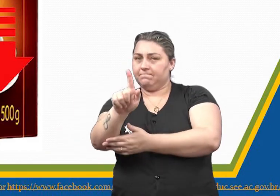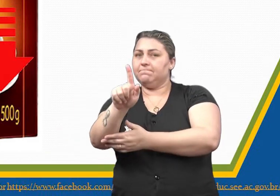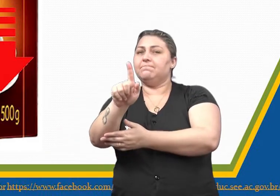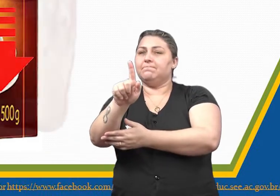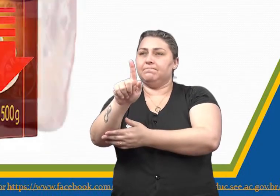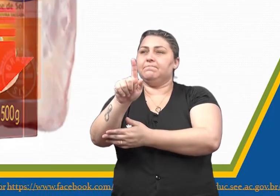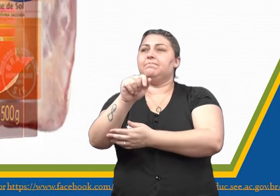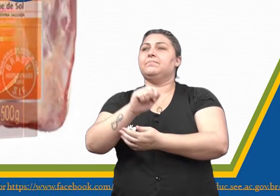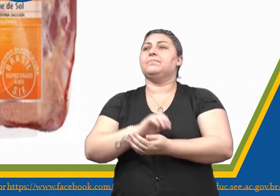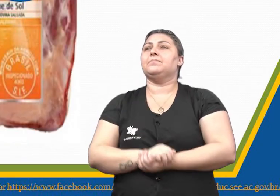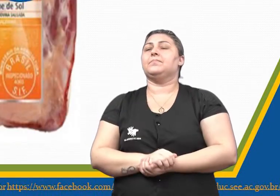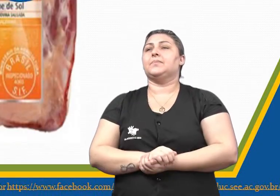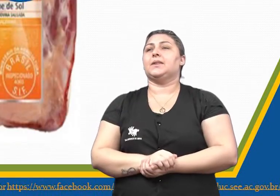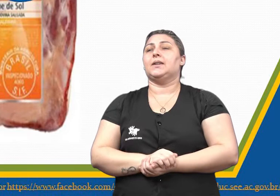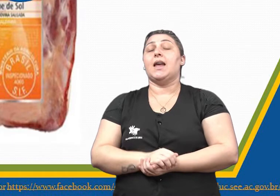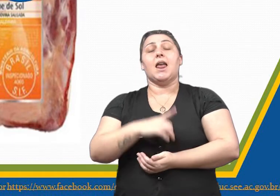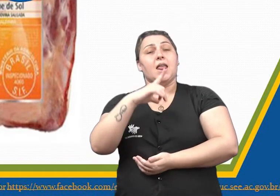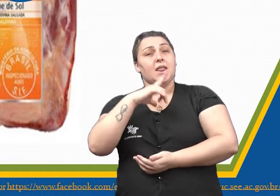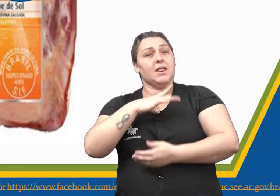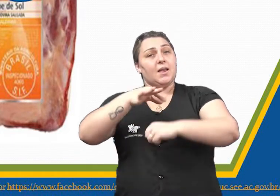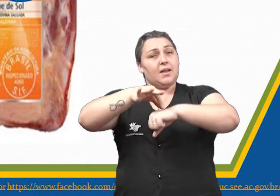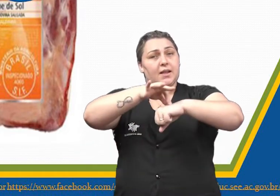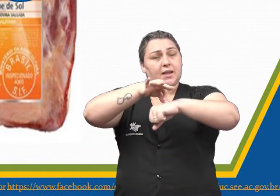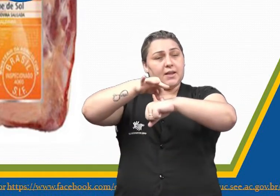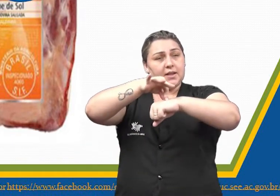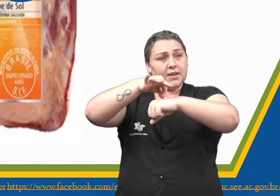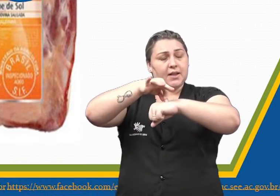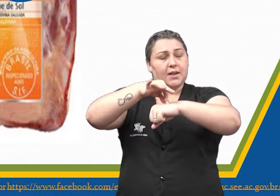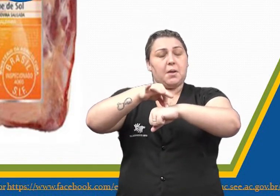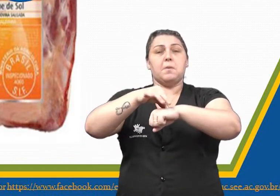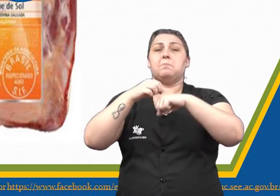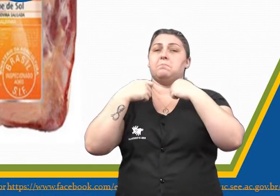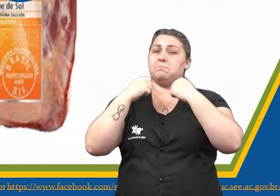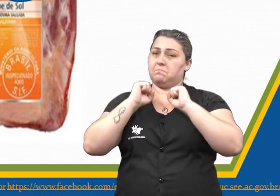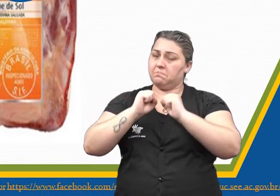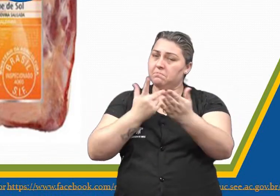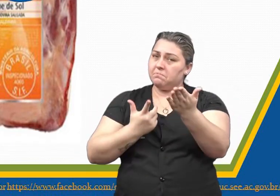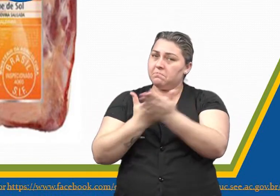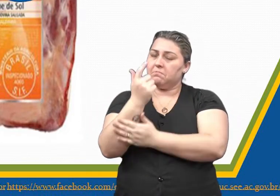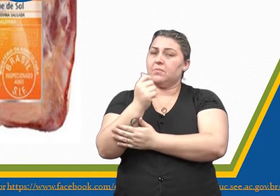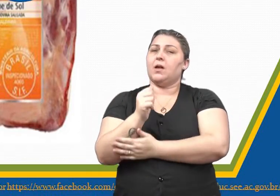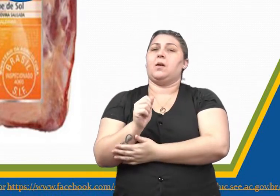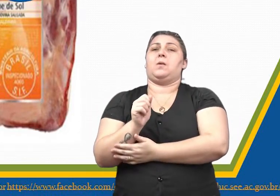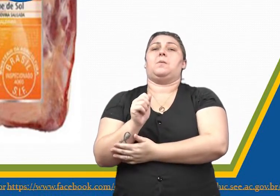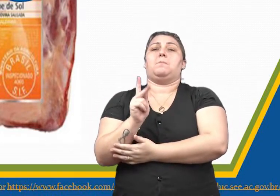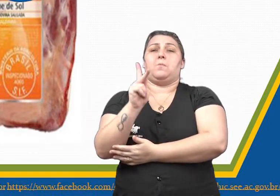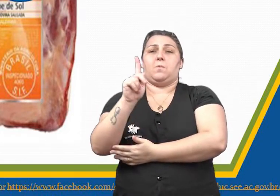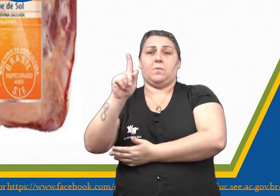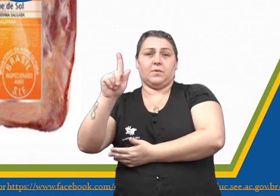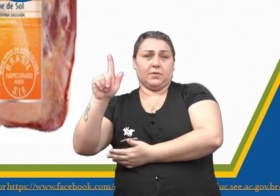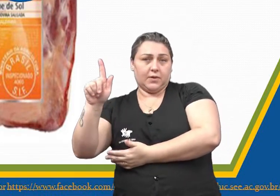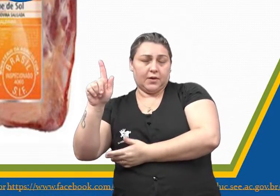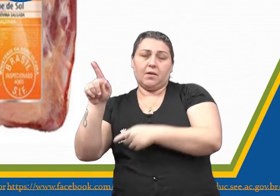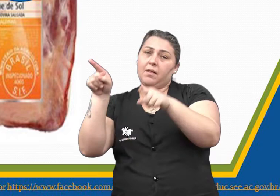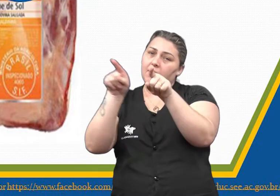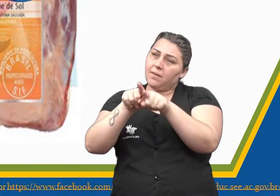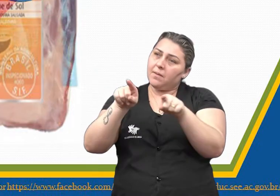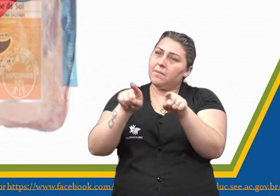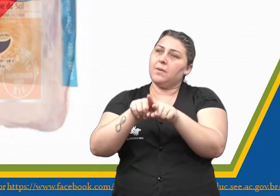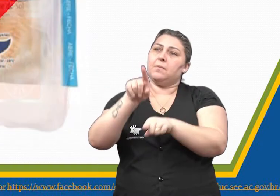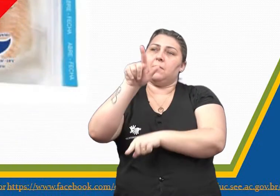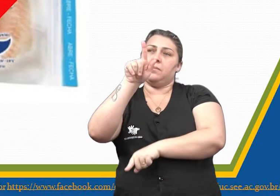né? Temos as carnes que nós podemos comprar por quilo e por quilograma.